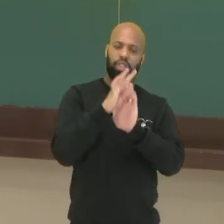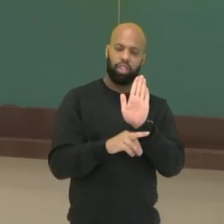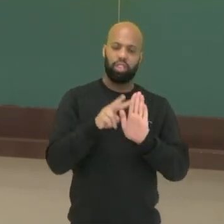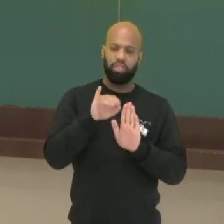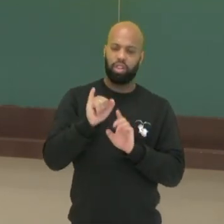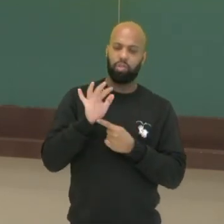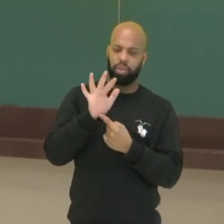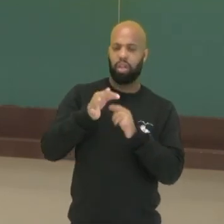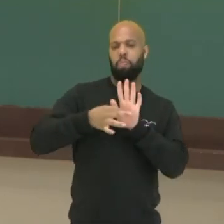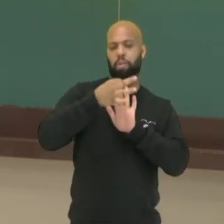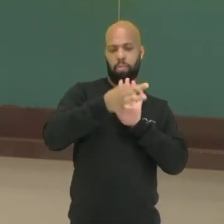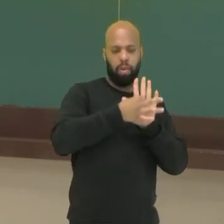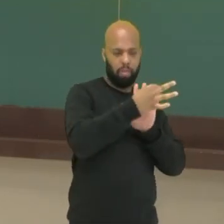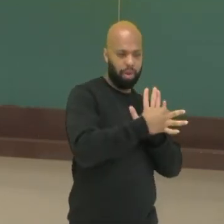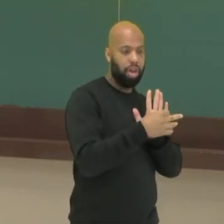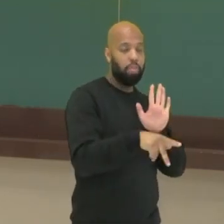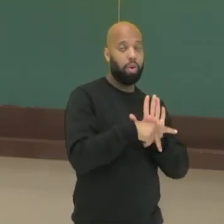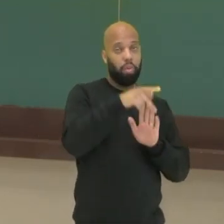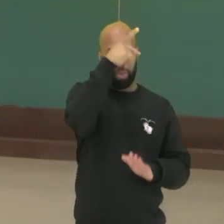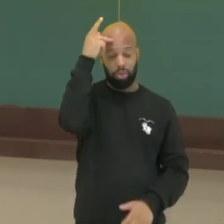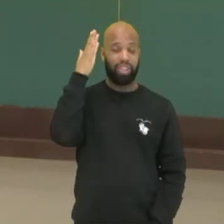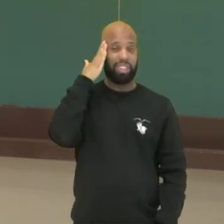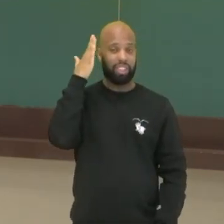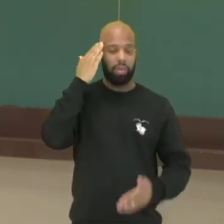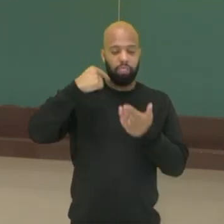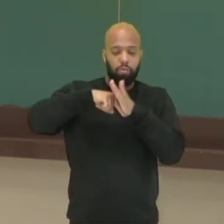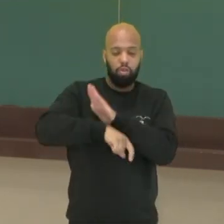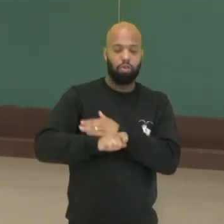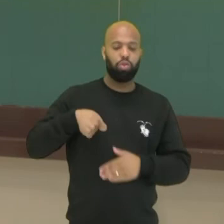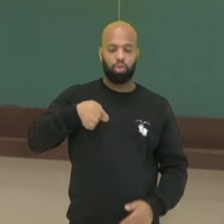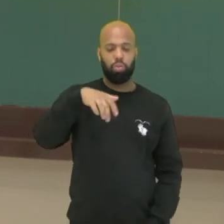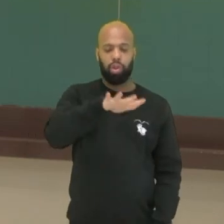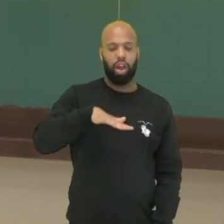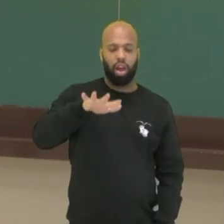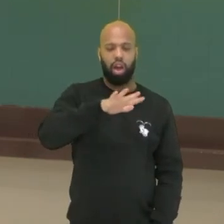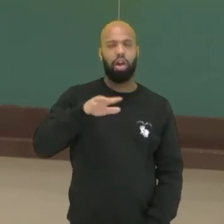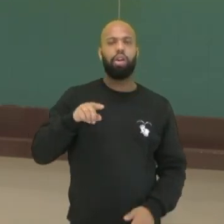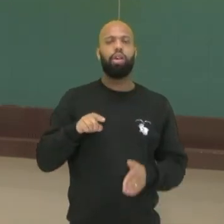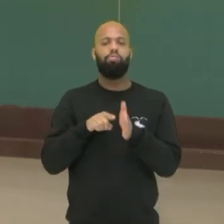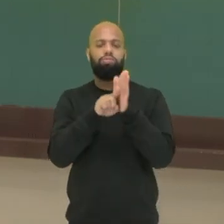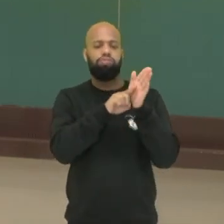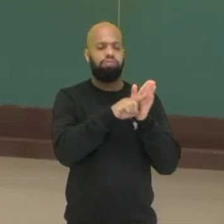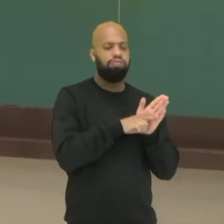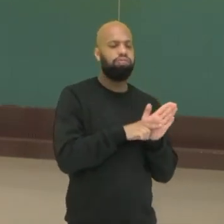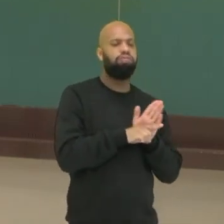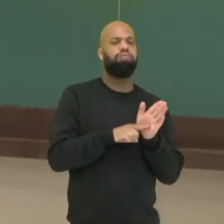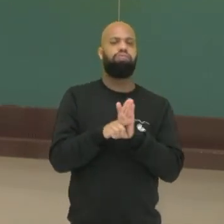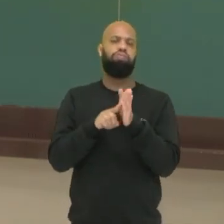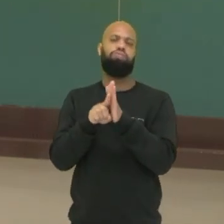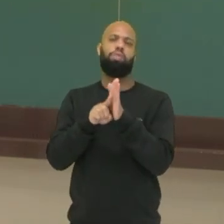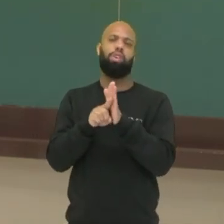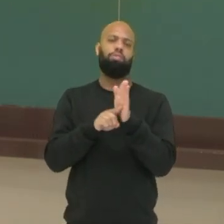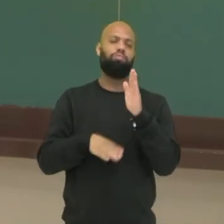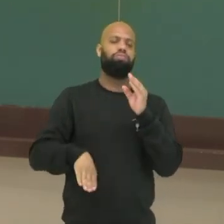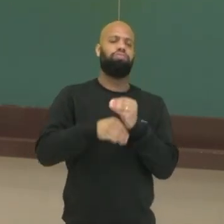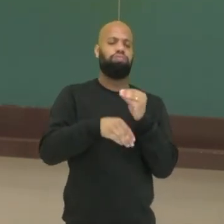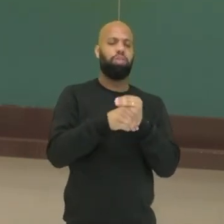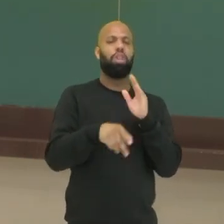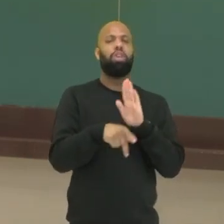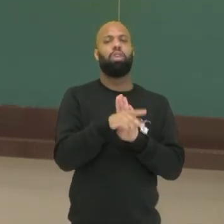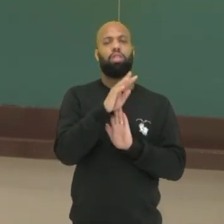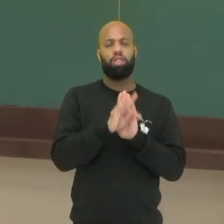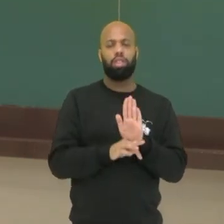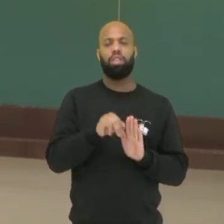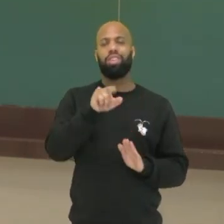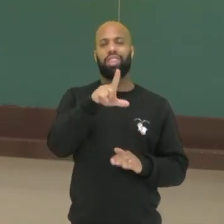argumentos de autoridade, busque dados, informações que você pode agregar ao texto. Se você tiver a